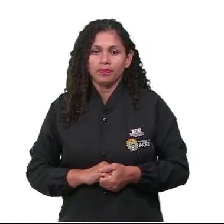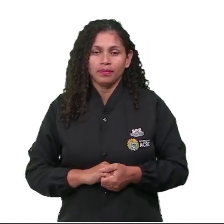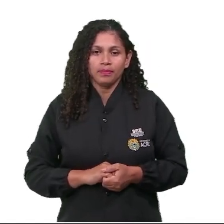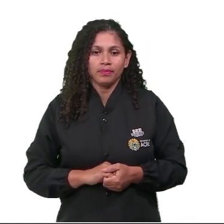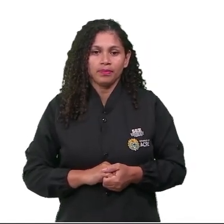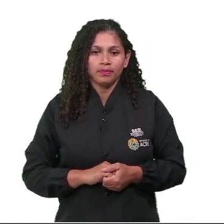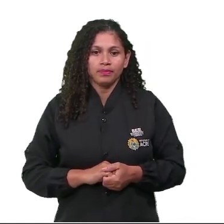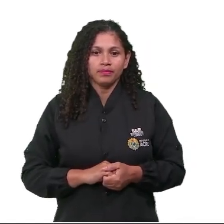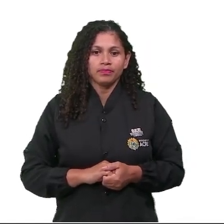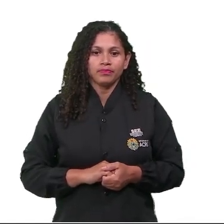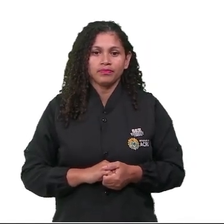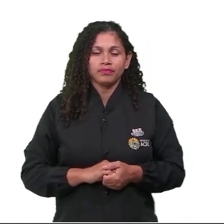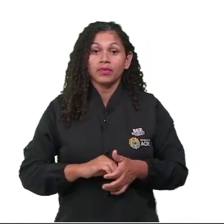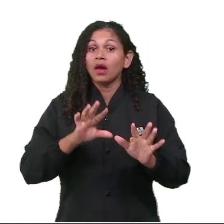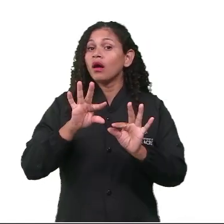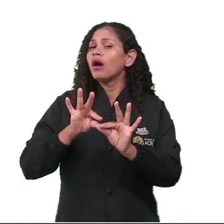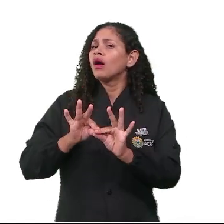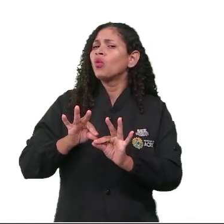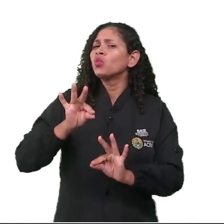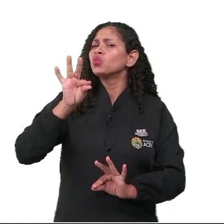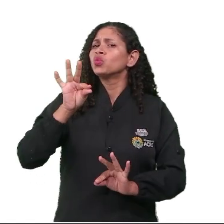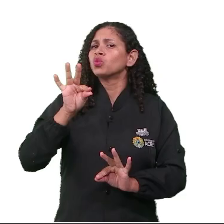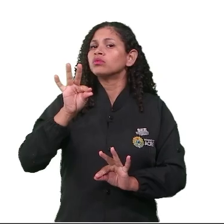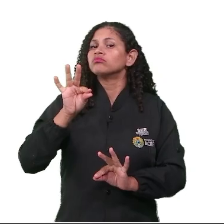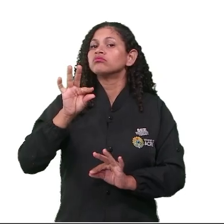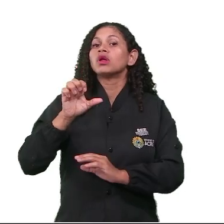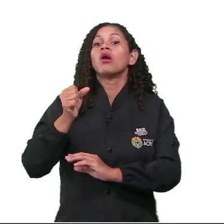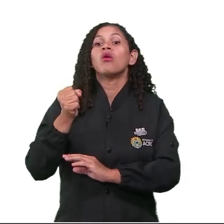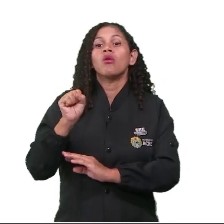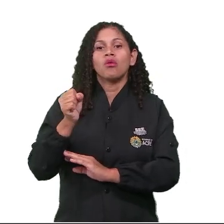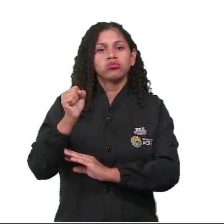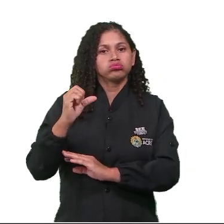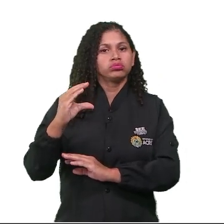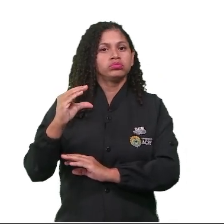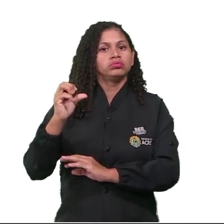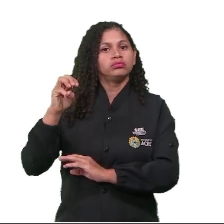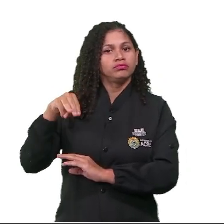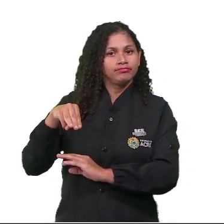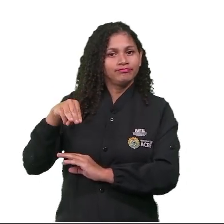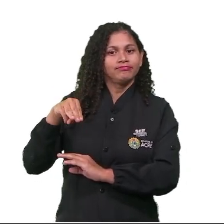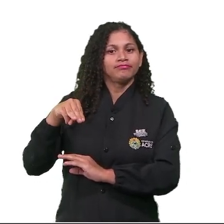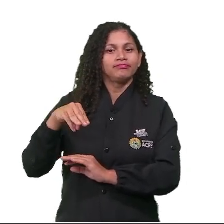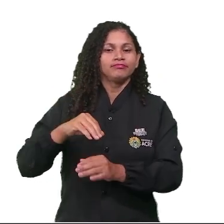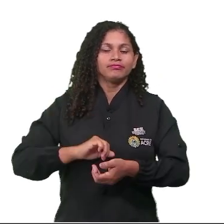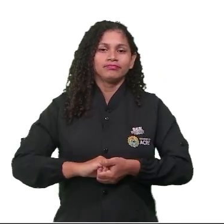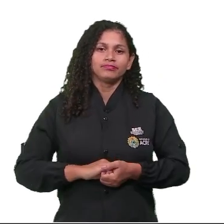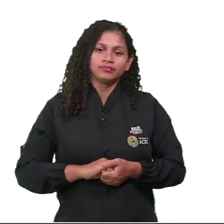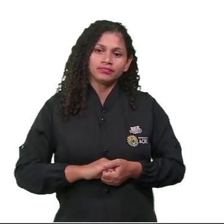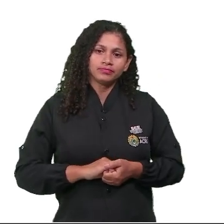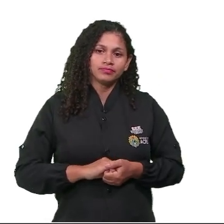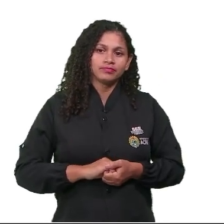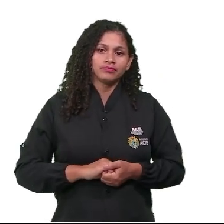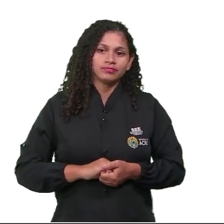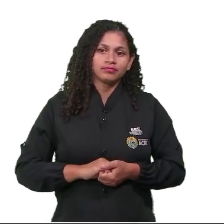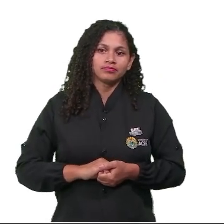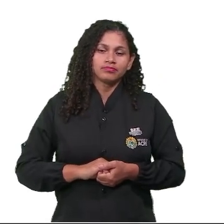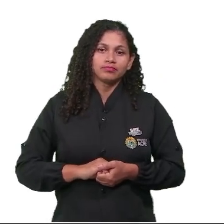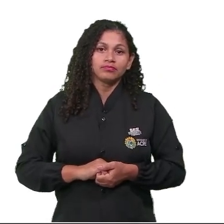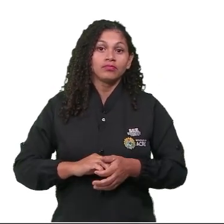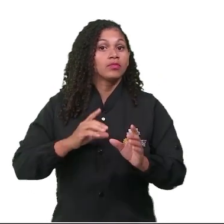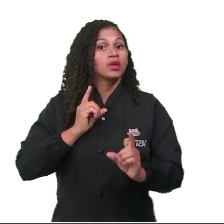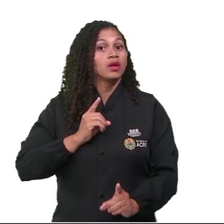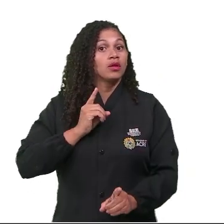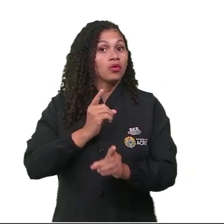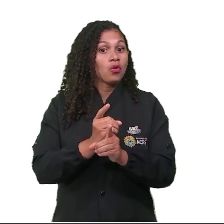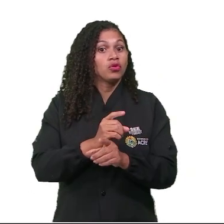centímetros. E a altura do meu prisma? A altura do meu prisma mede 8 centímetros. E aí pede